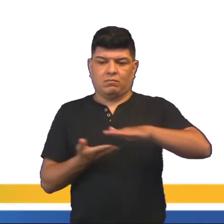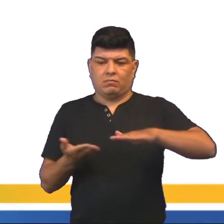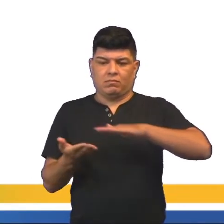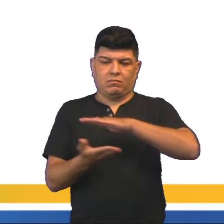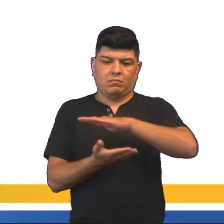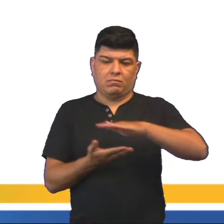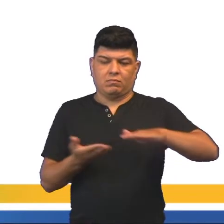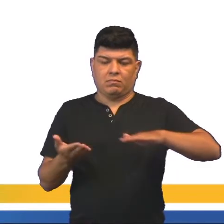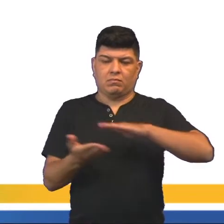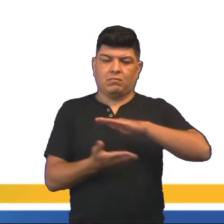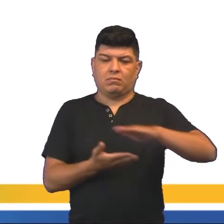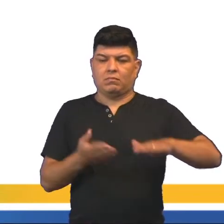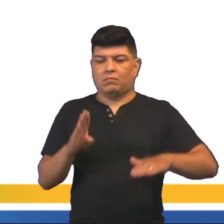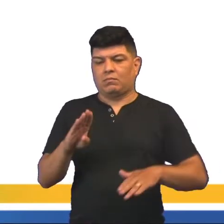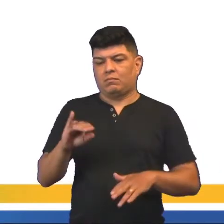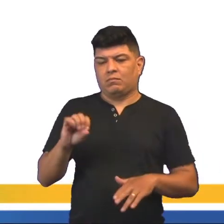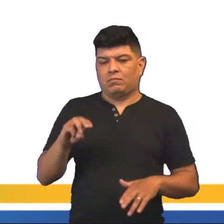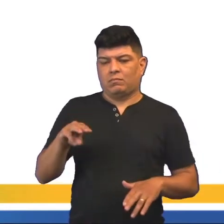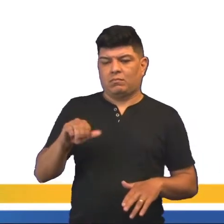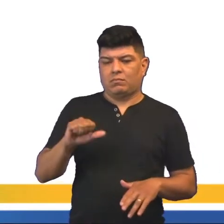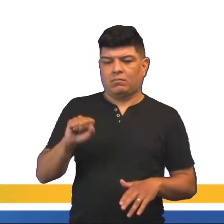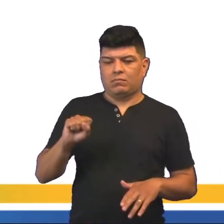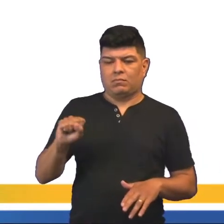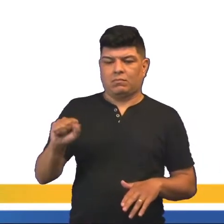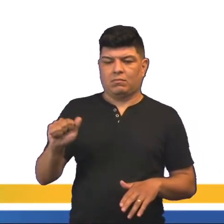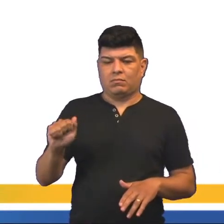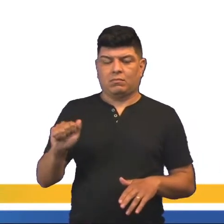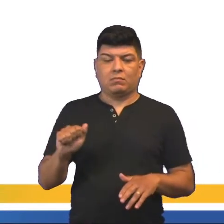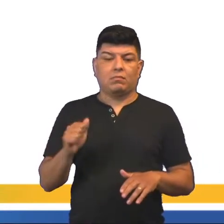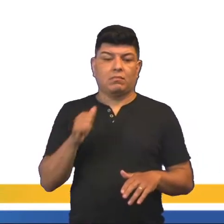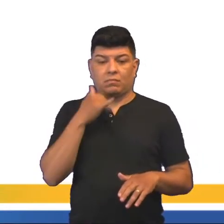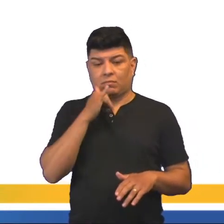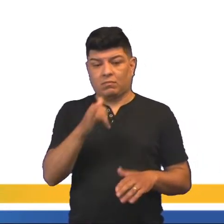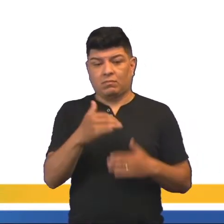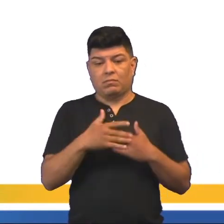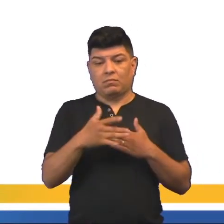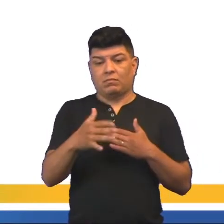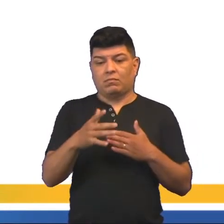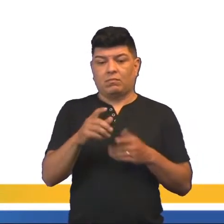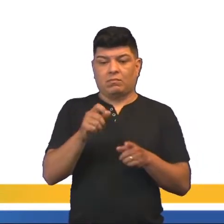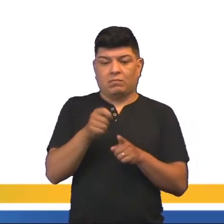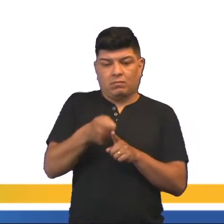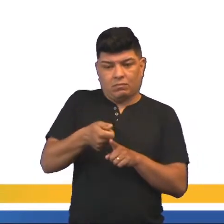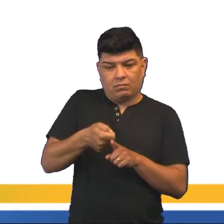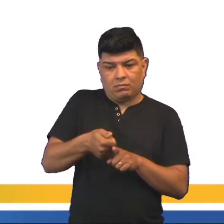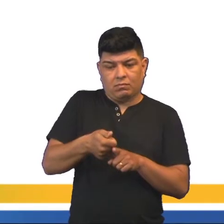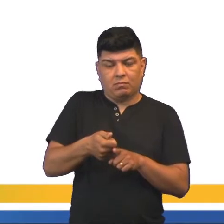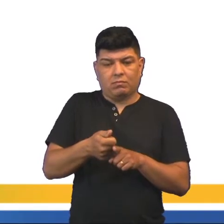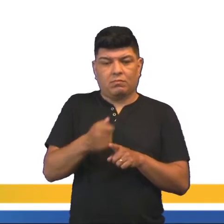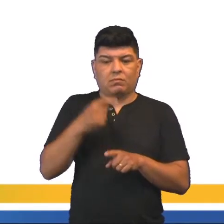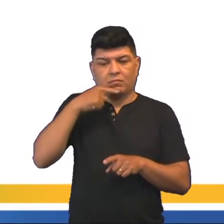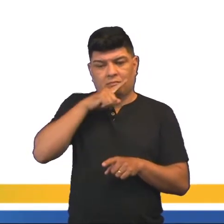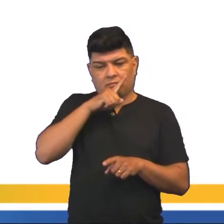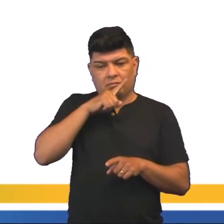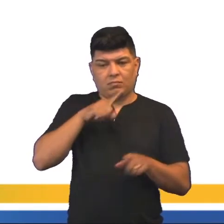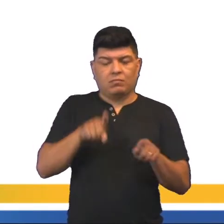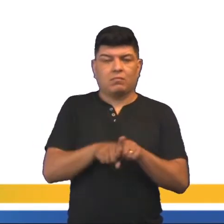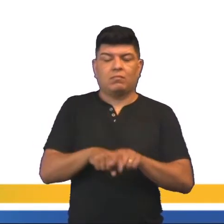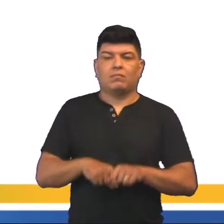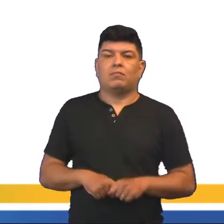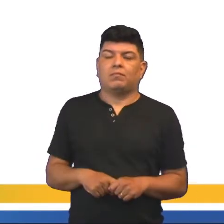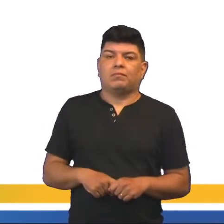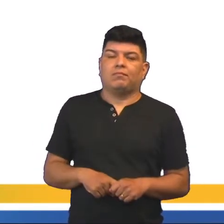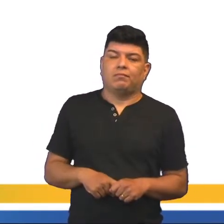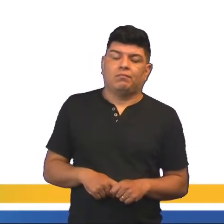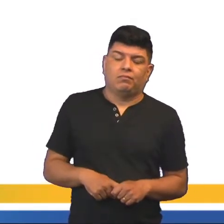a de biomassa, que são de produtos que a gente tem, como por exemplo, energia produzida a partir do milho, a partir da cana-de-açúcar.